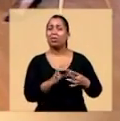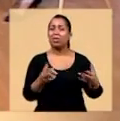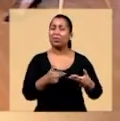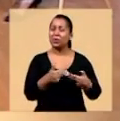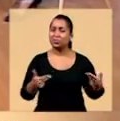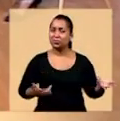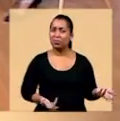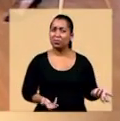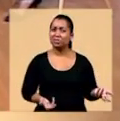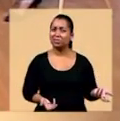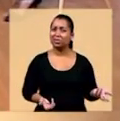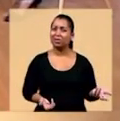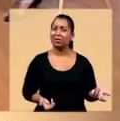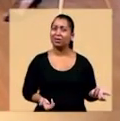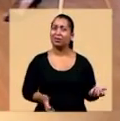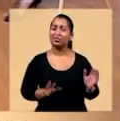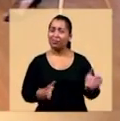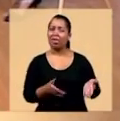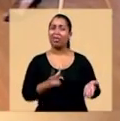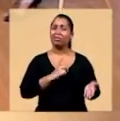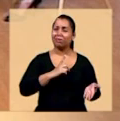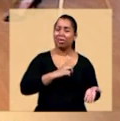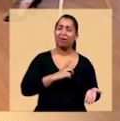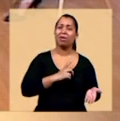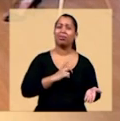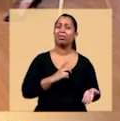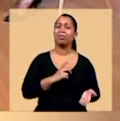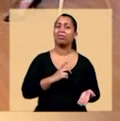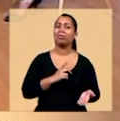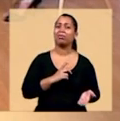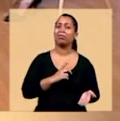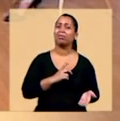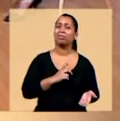deixaram chegar a esse ponto? Não é? Recebemos aqui